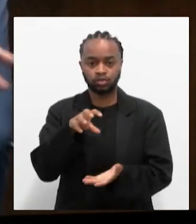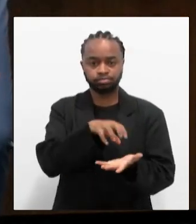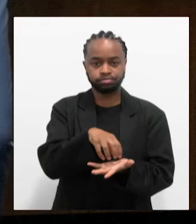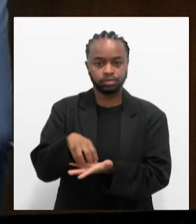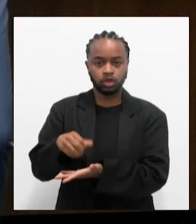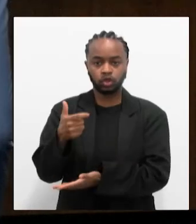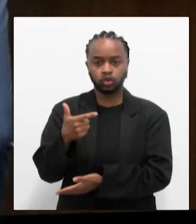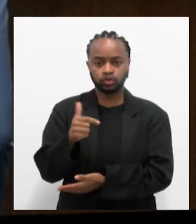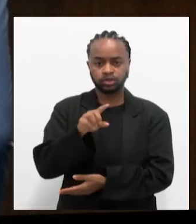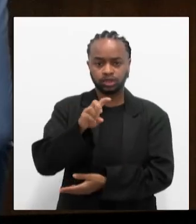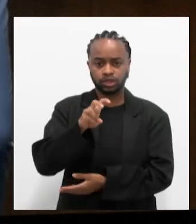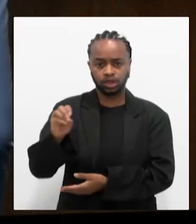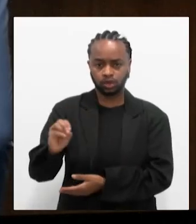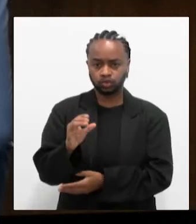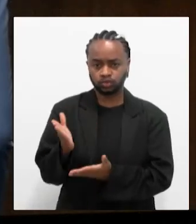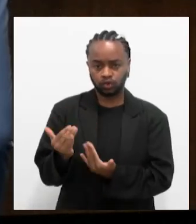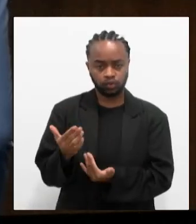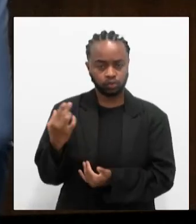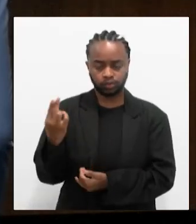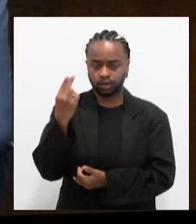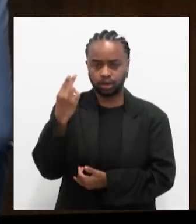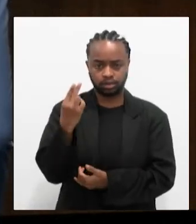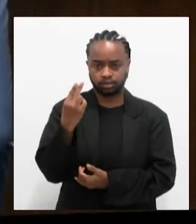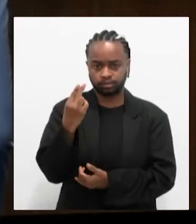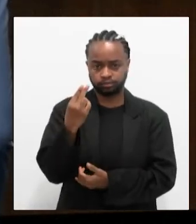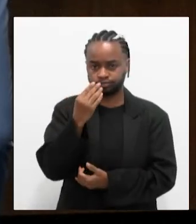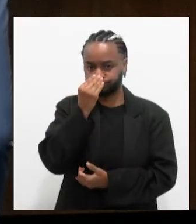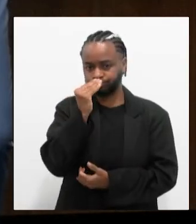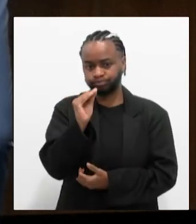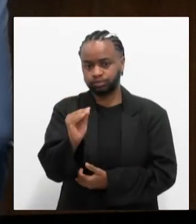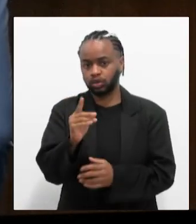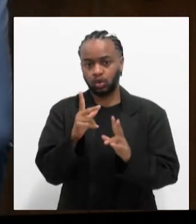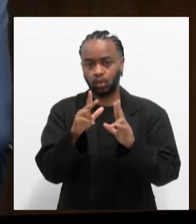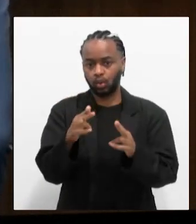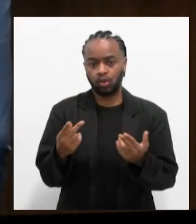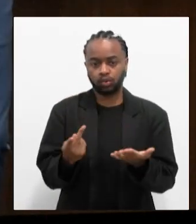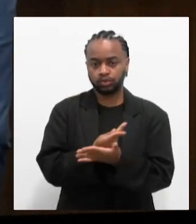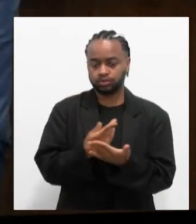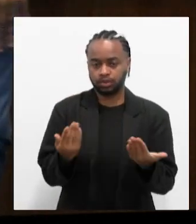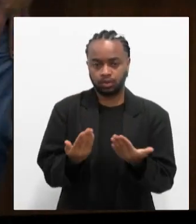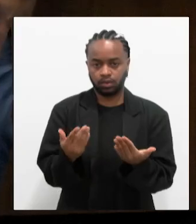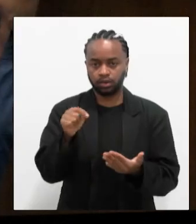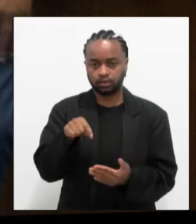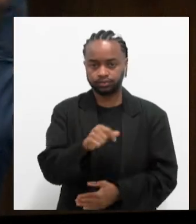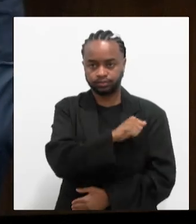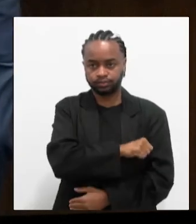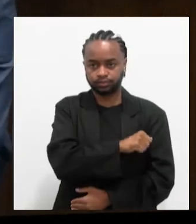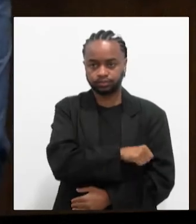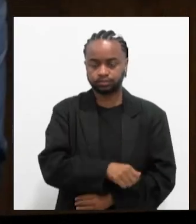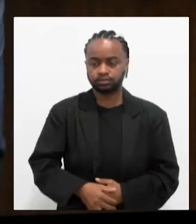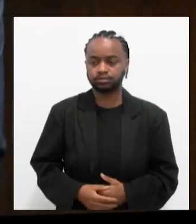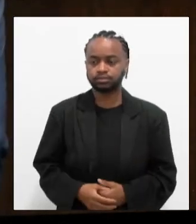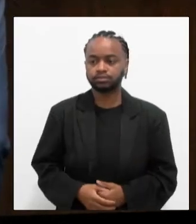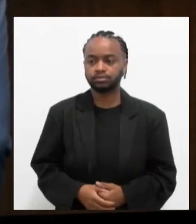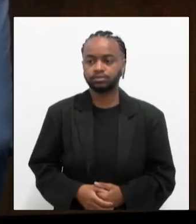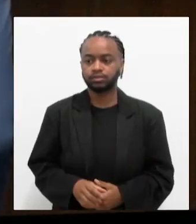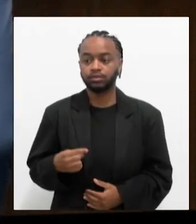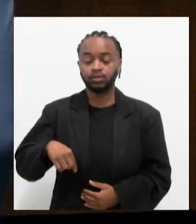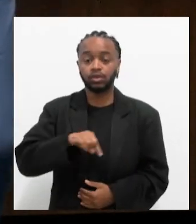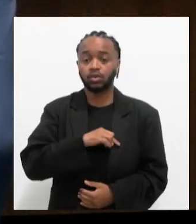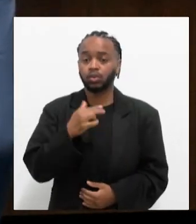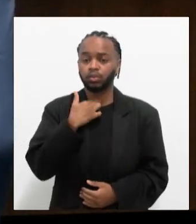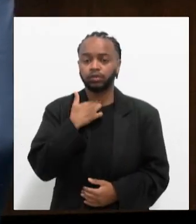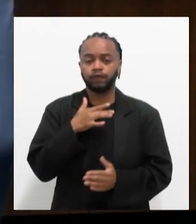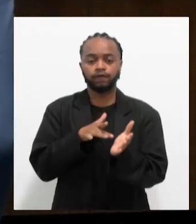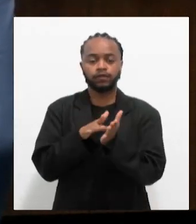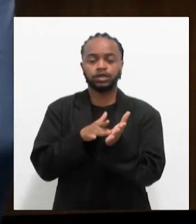12.500 jovens. Não dá para passar da forma que vem acontecendo no nosso Estado. Não podemos tapar o sol com a